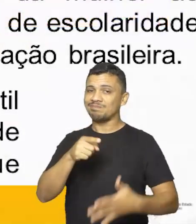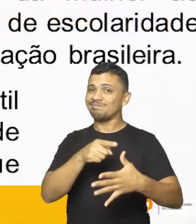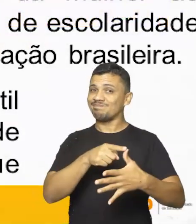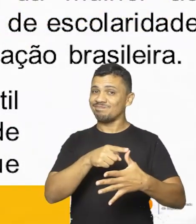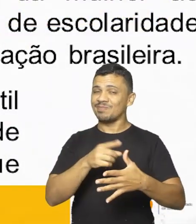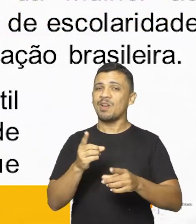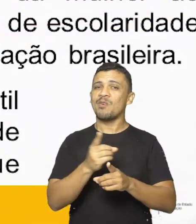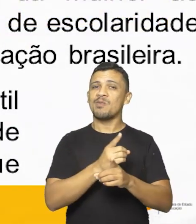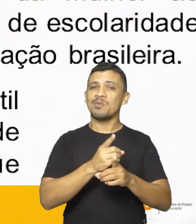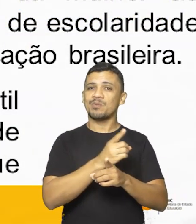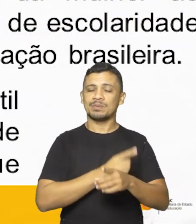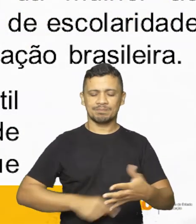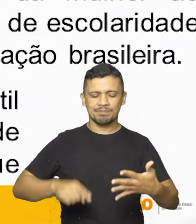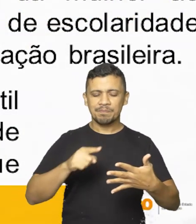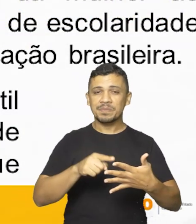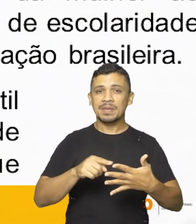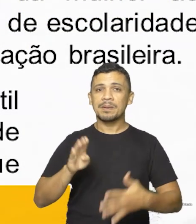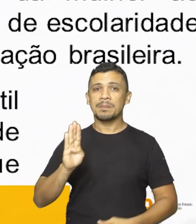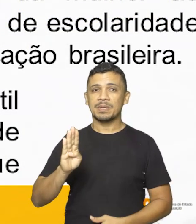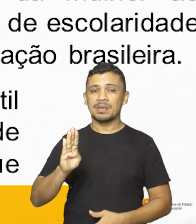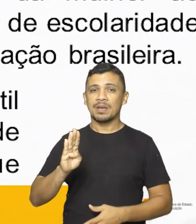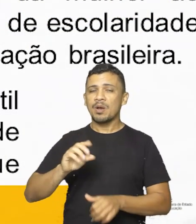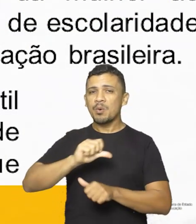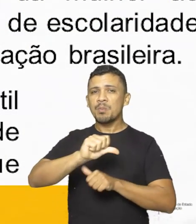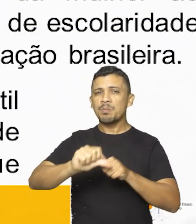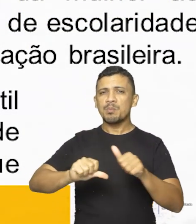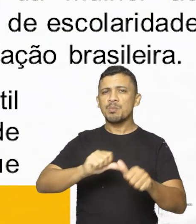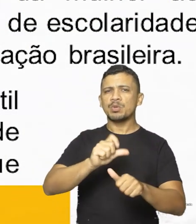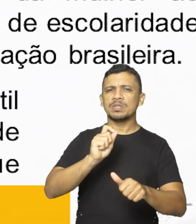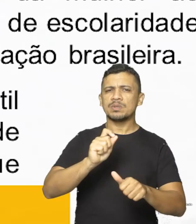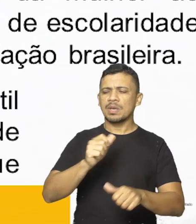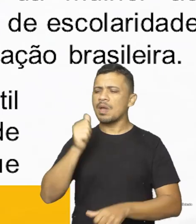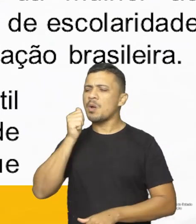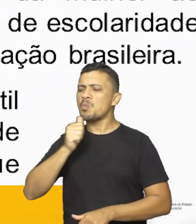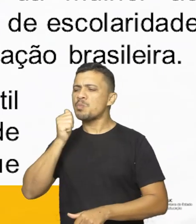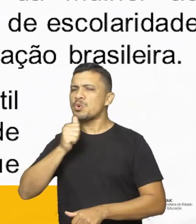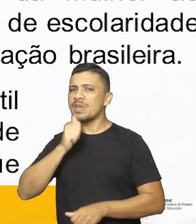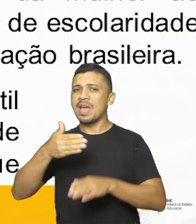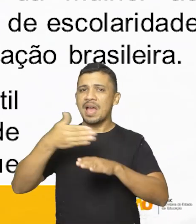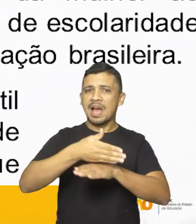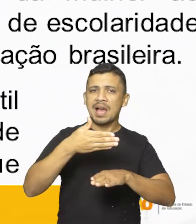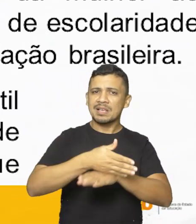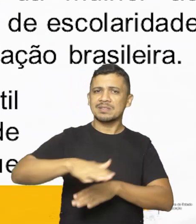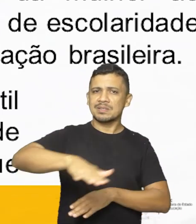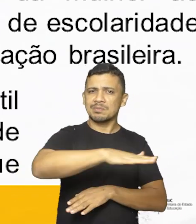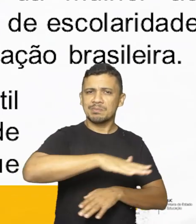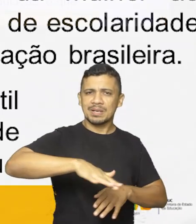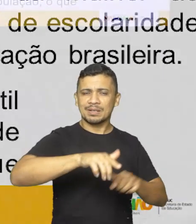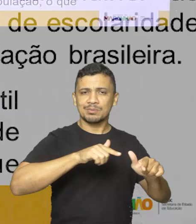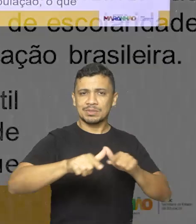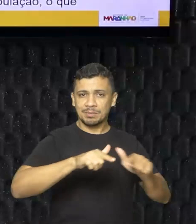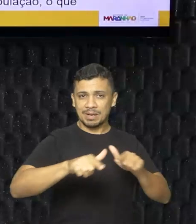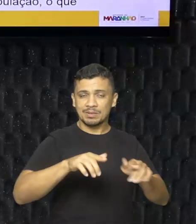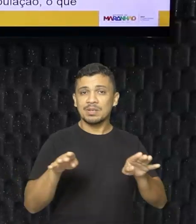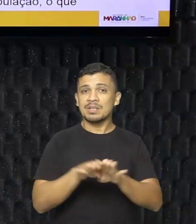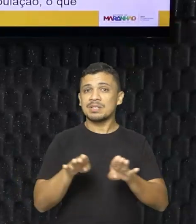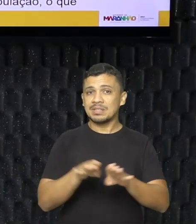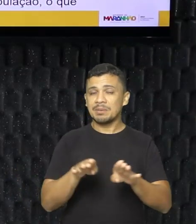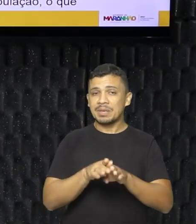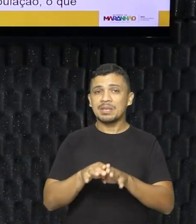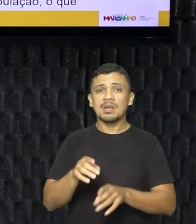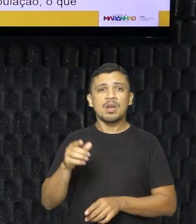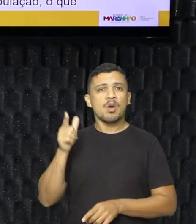B. As mudanças relacionadas ao acesso da mulher ao mercado de trabalho e o aumento do nível de